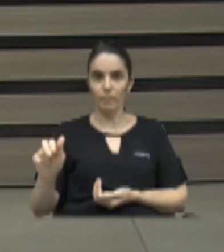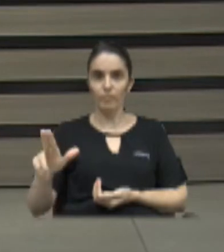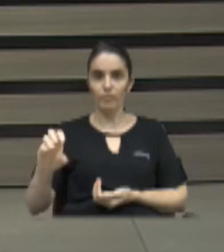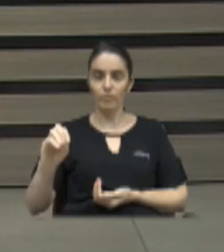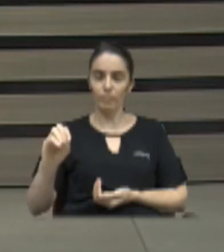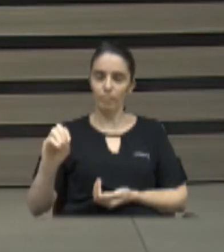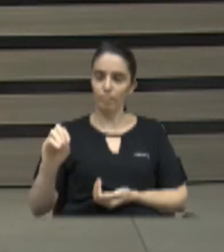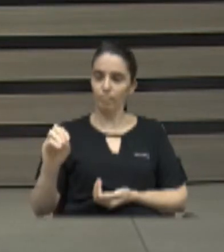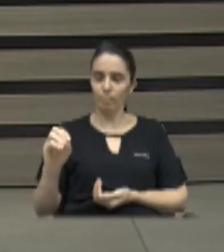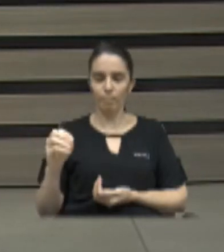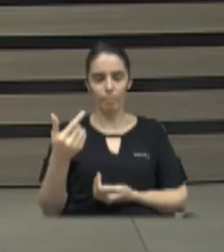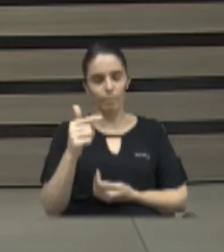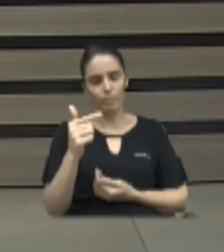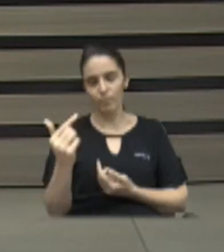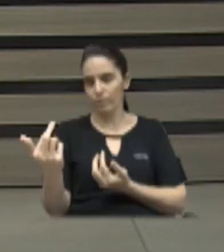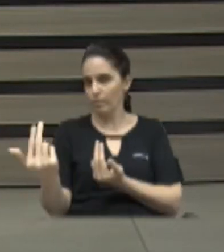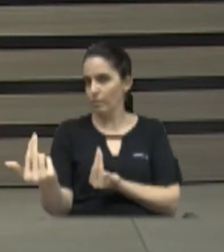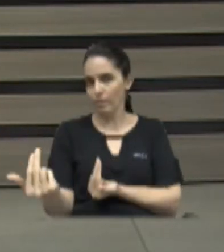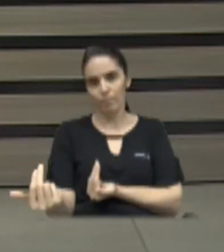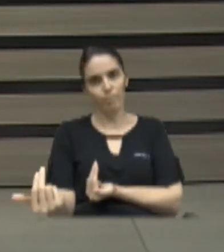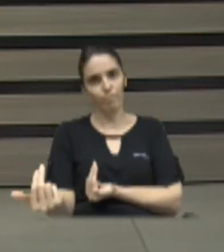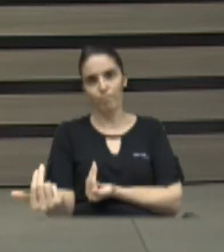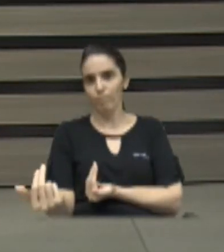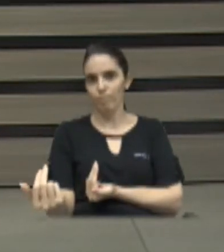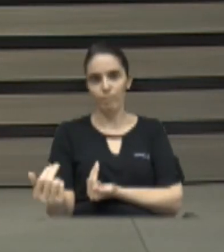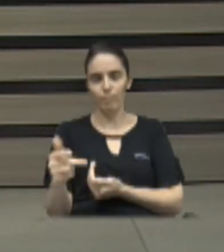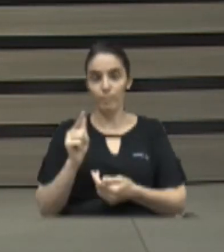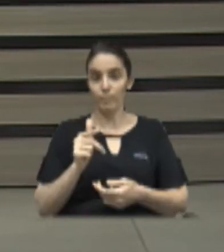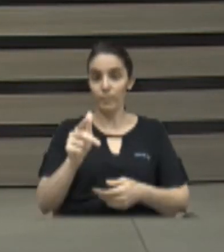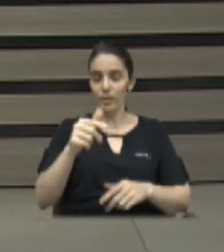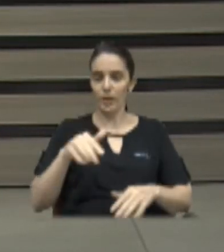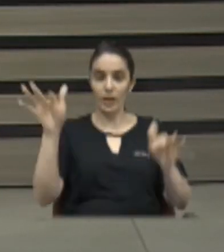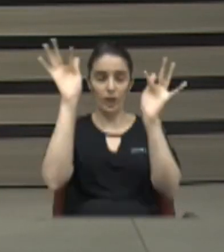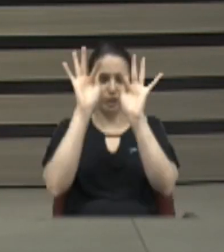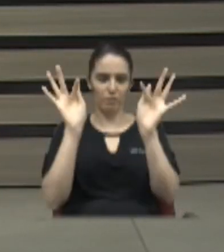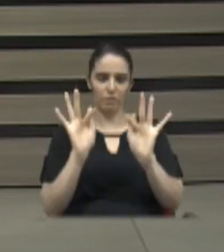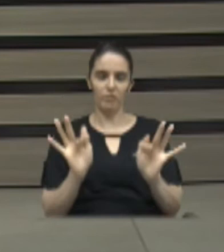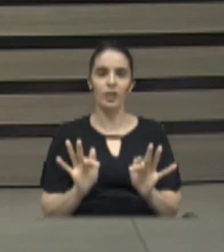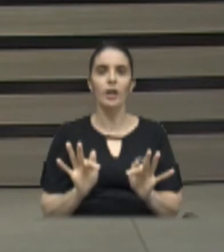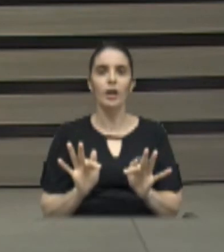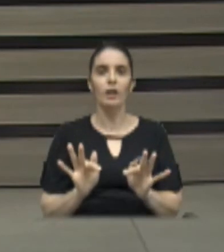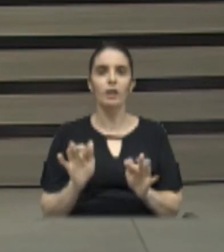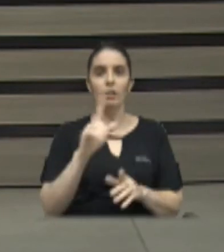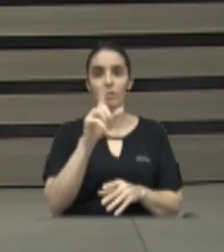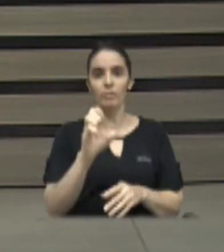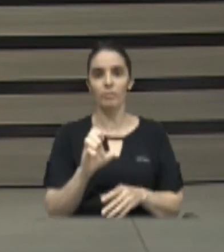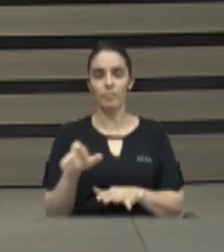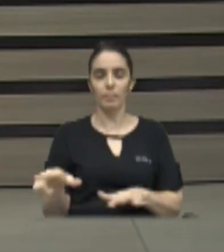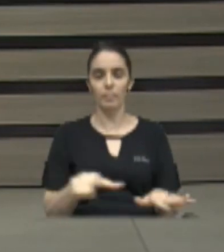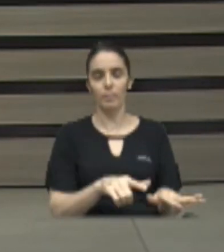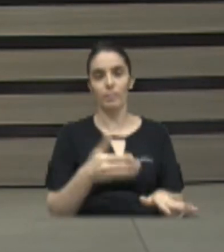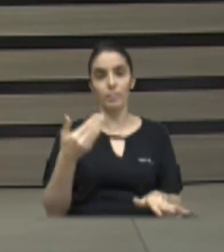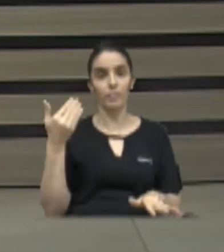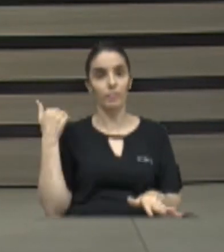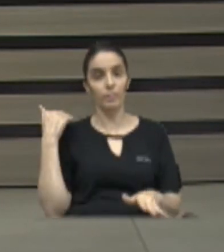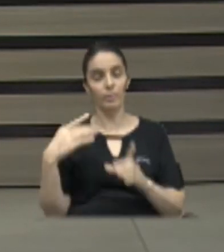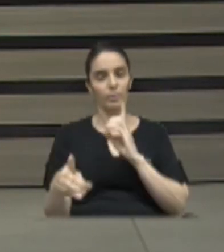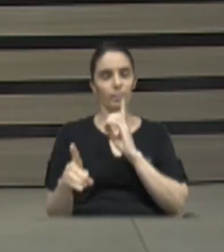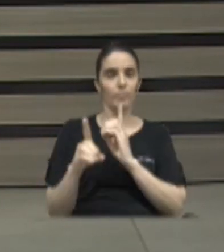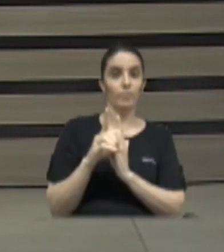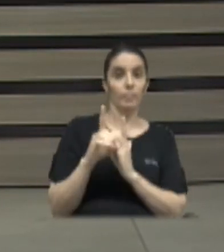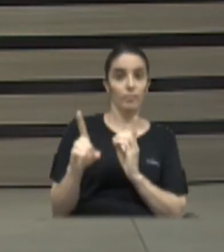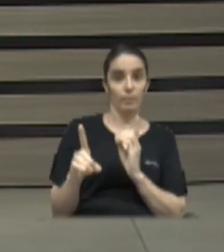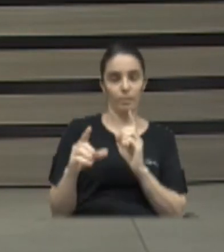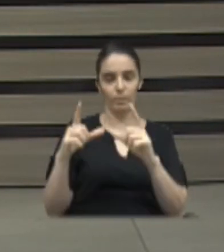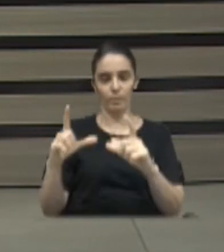né? Uma figura sempre carismática, sempre feliz. E eu, uma semana antes do seu falecimento, encontrei ele numa